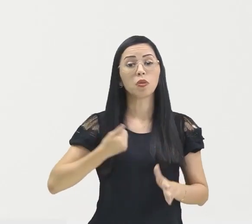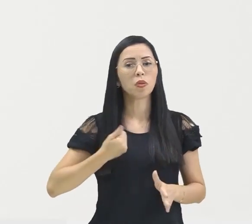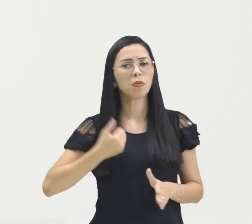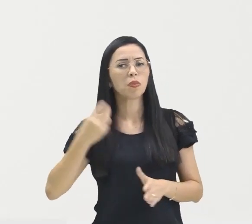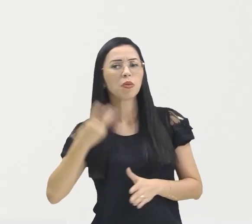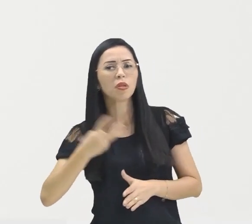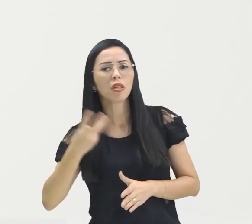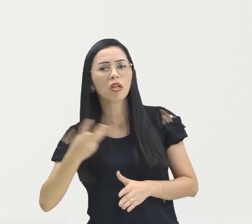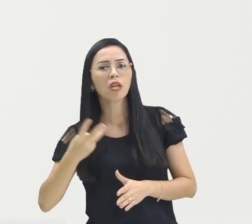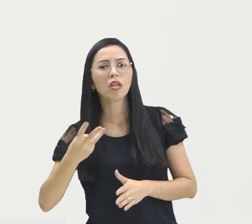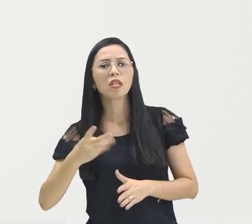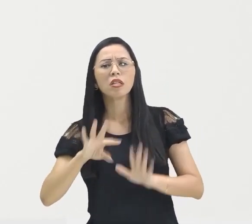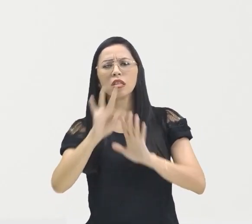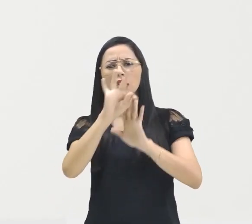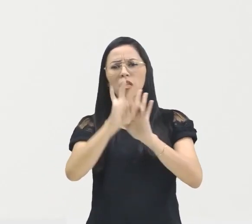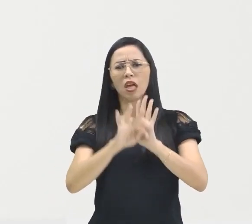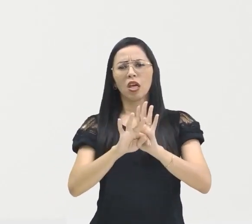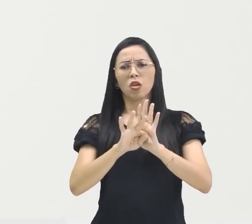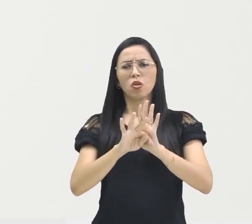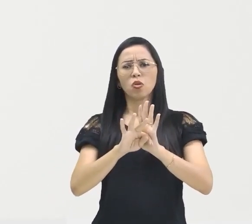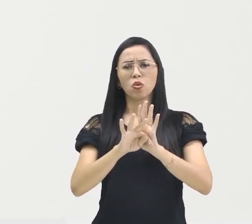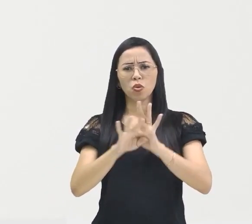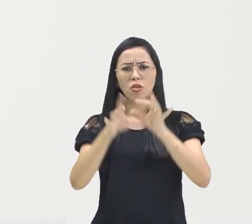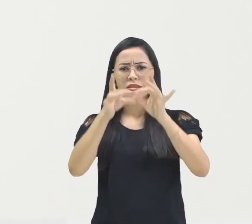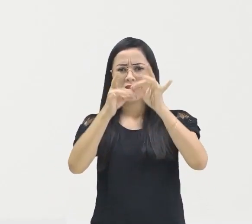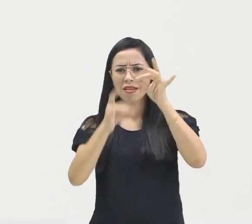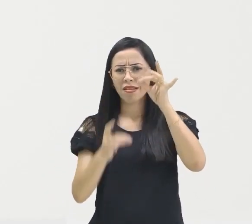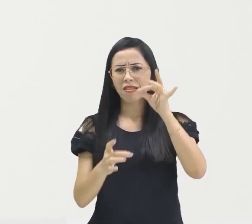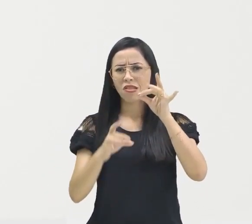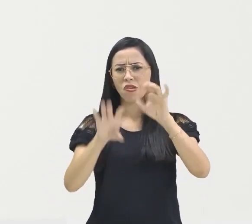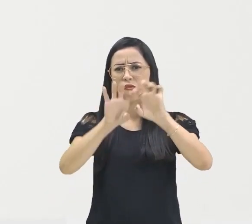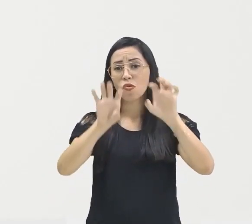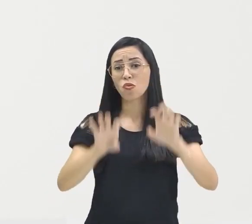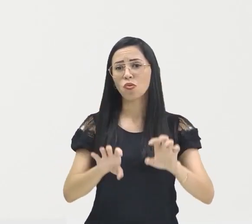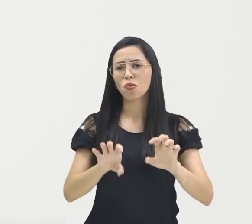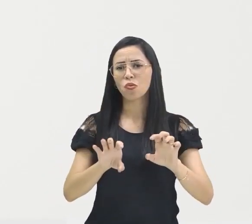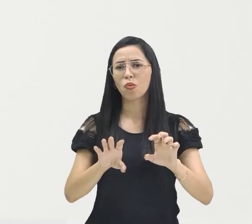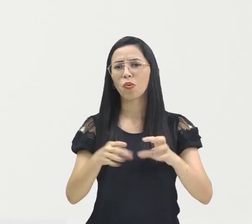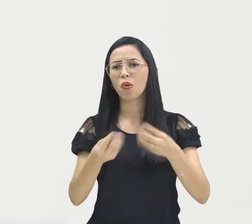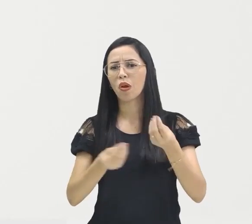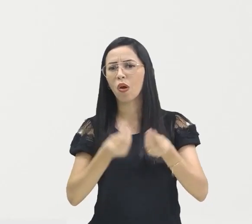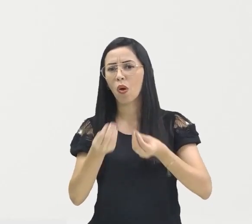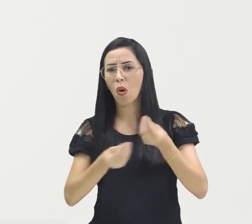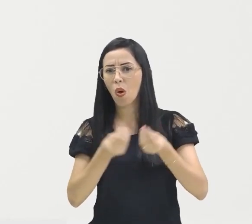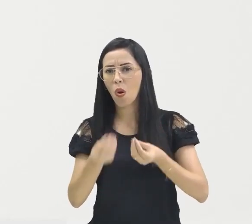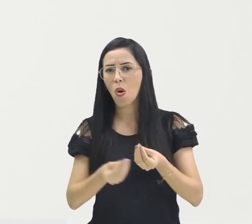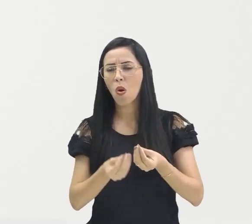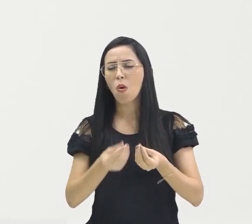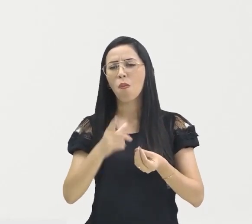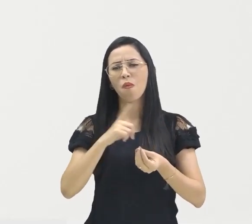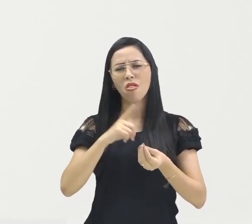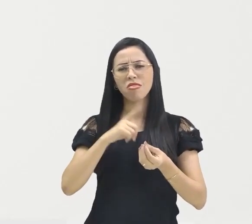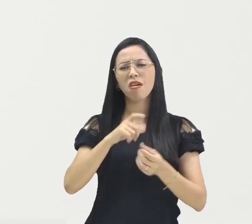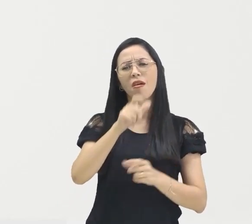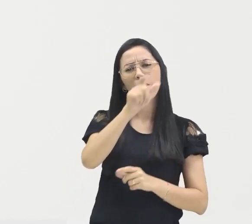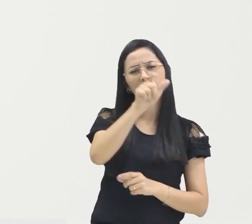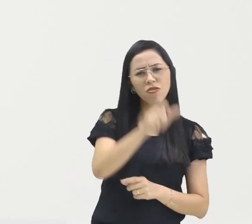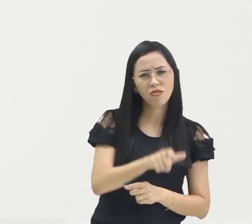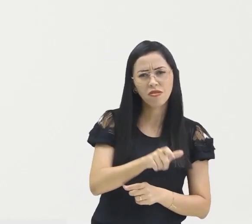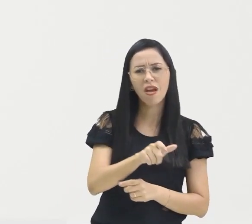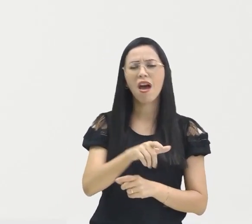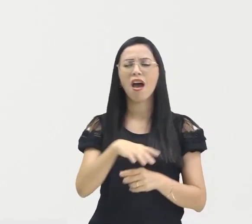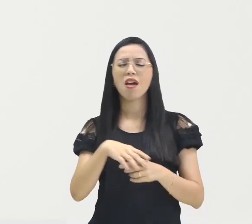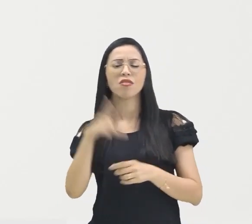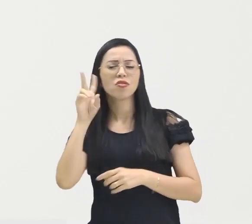texto dissertativo. Como é a estrutura, professora? Ah, o texto narrativo tem a estrutura dele, gente. Tem personagem, conta história, tem enredo,